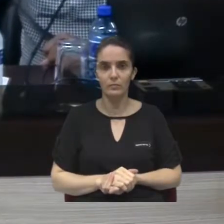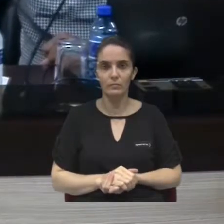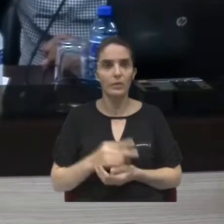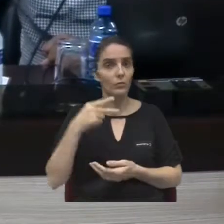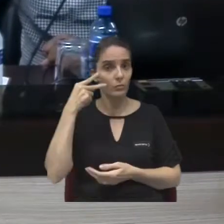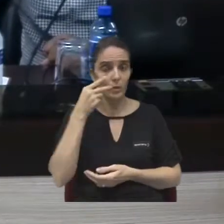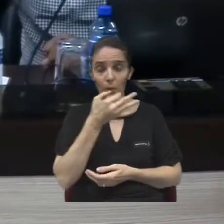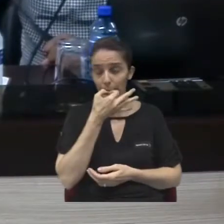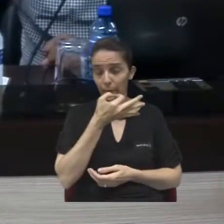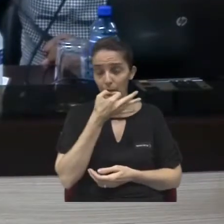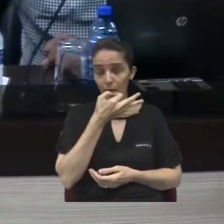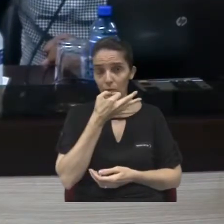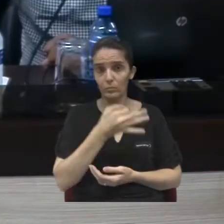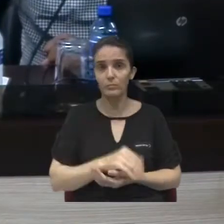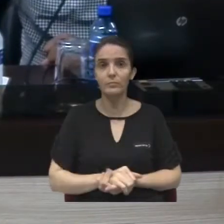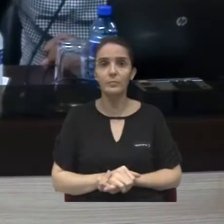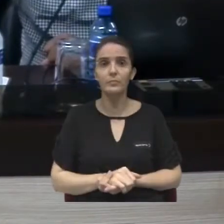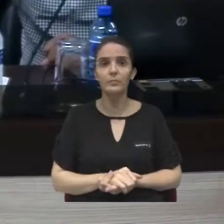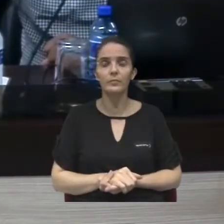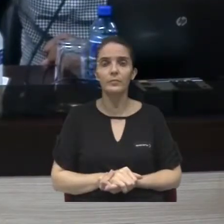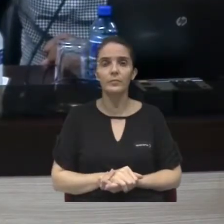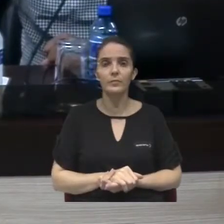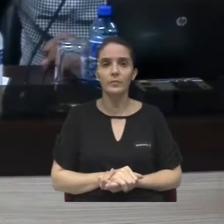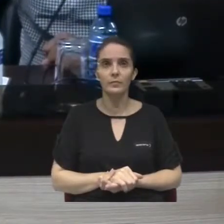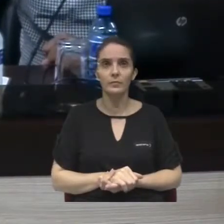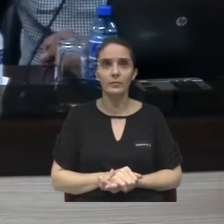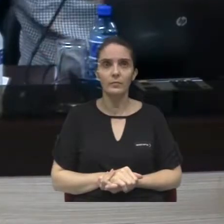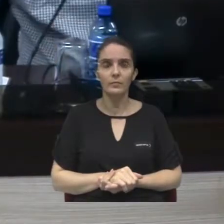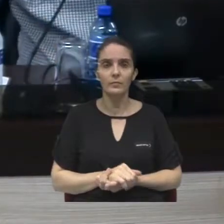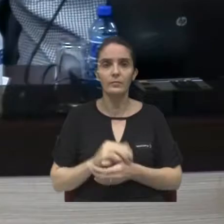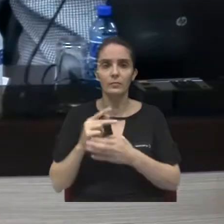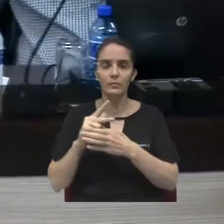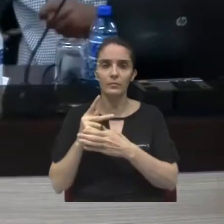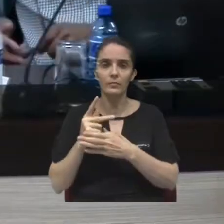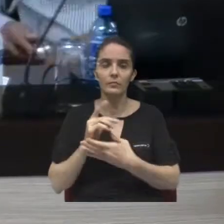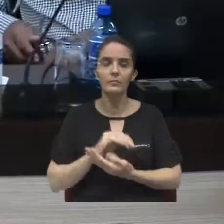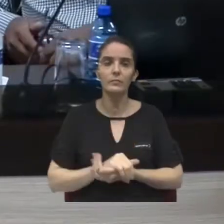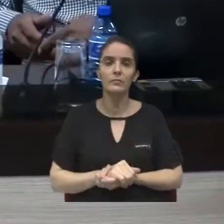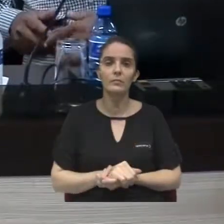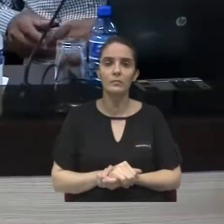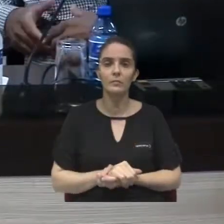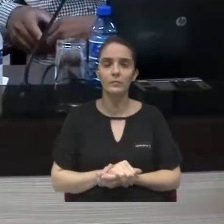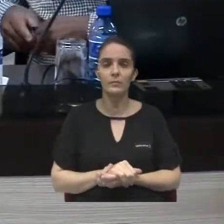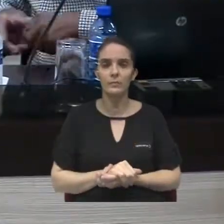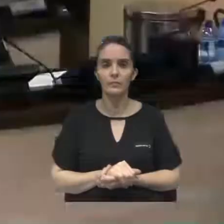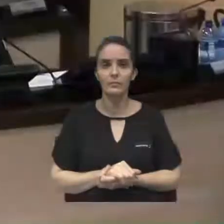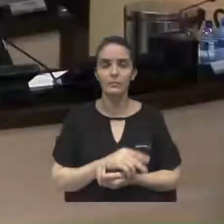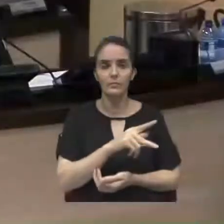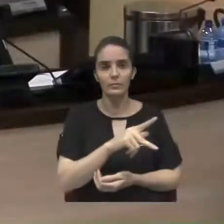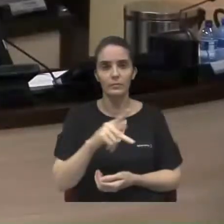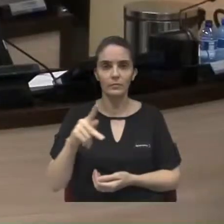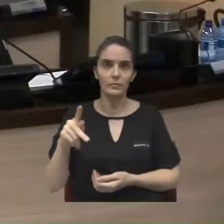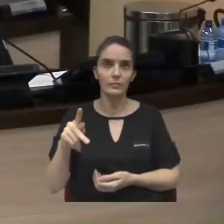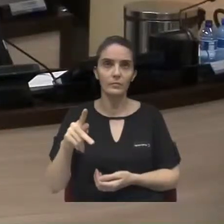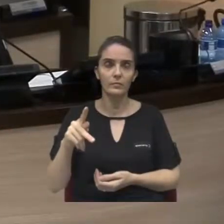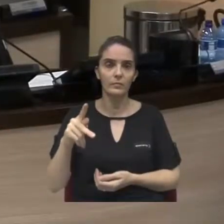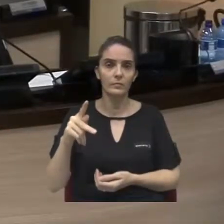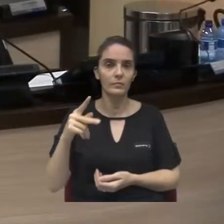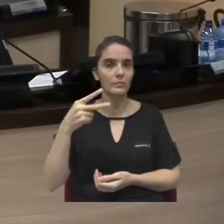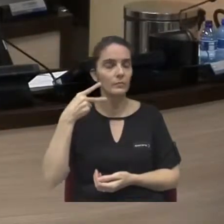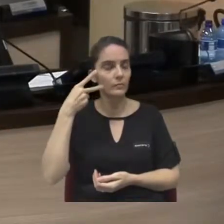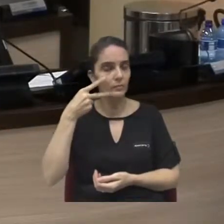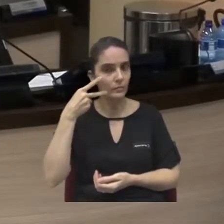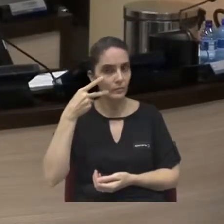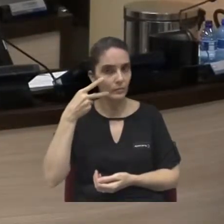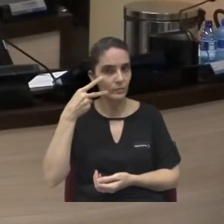Algum vereador deseja discutir o requerimento? Gostaria de discutir o requerimento, vereador Helder do Táxi. Senhor presidente, nobres amigos